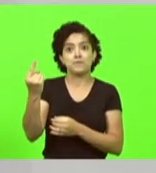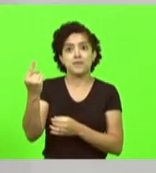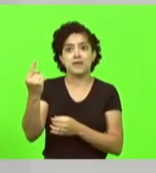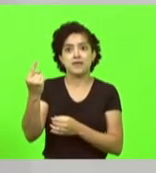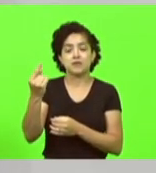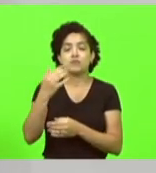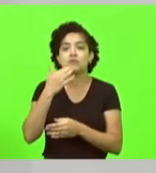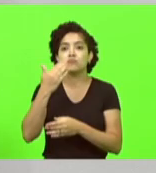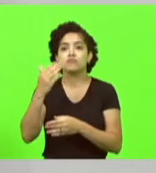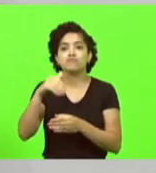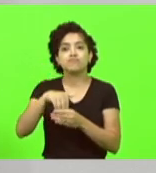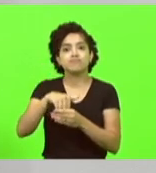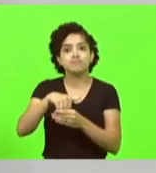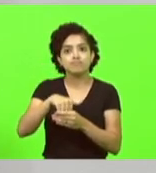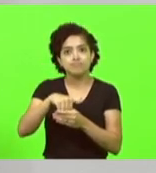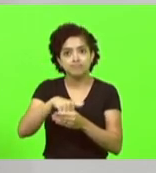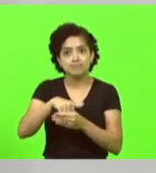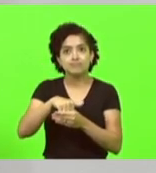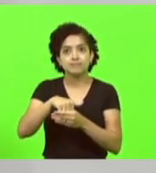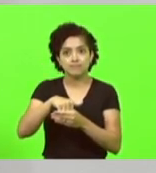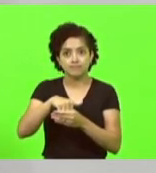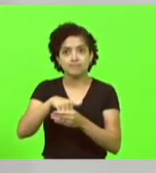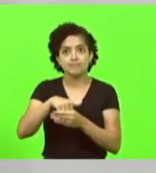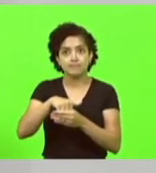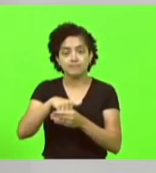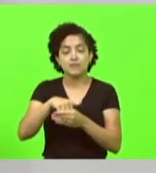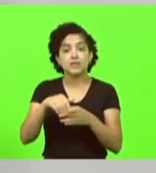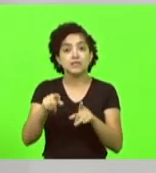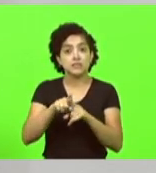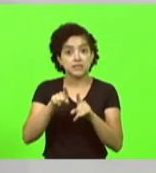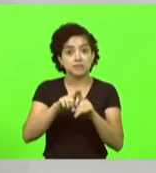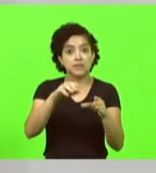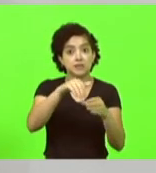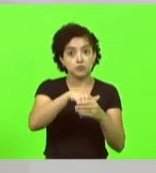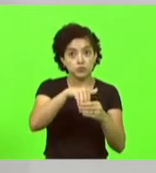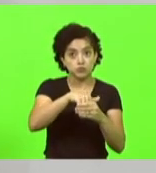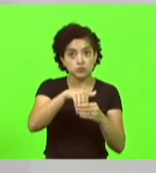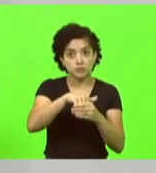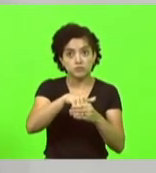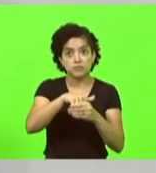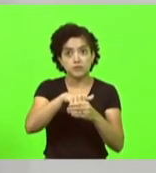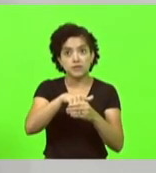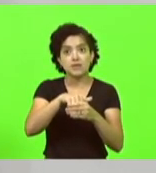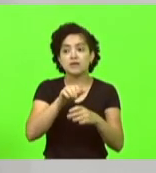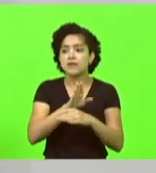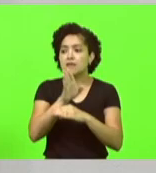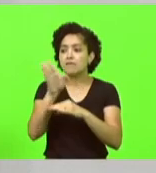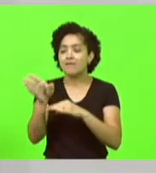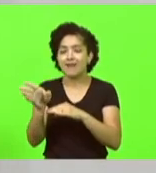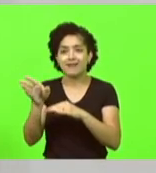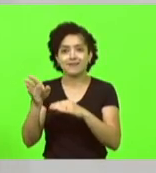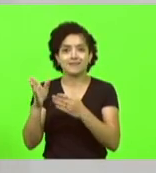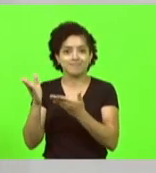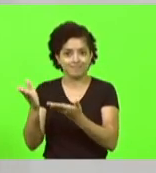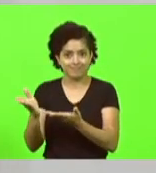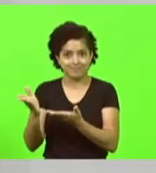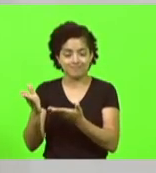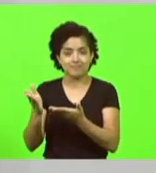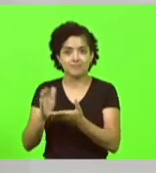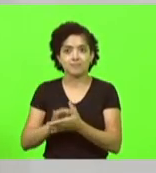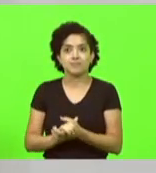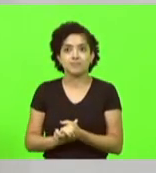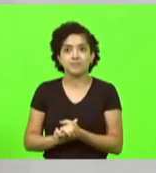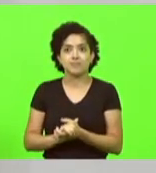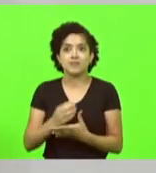voto, também é dos eleitores a primeira porta que eles batem. O Vitor está aqui